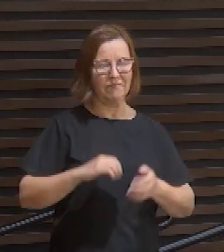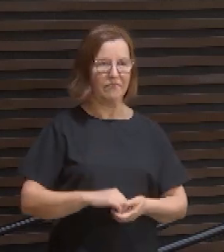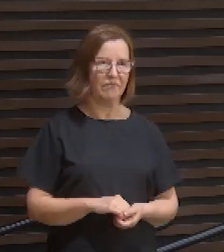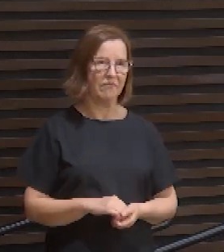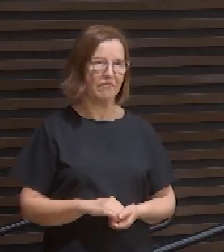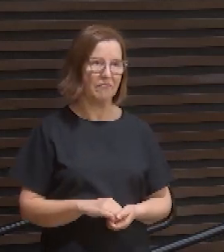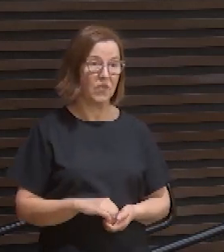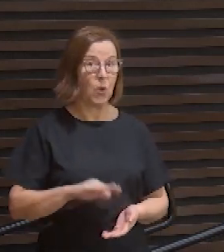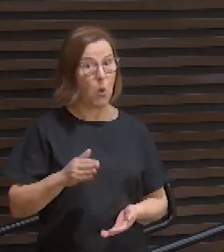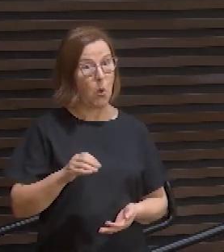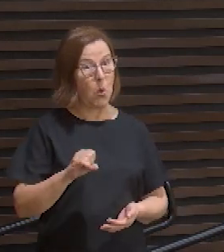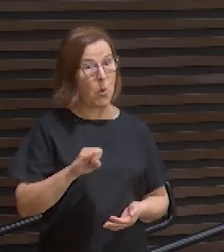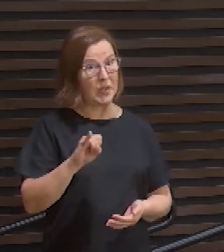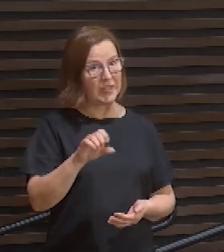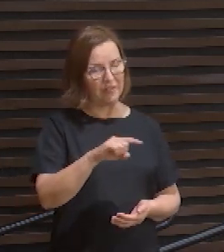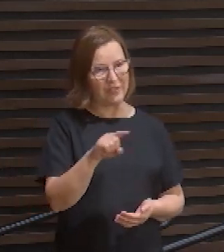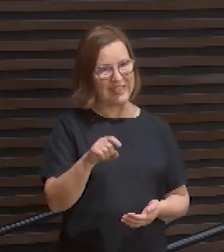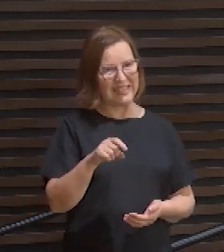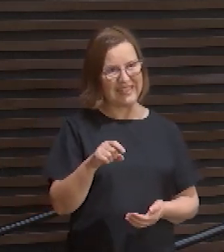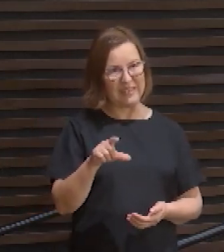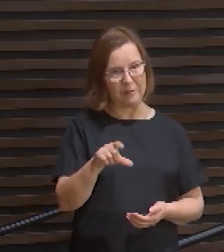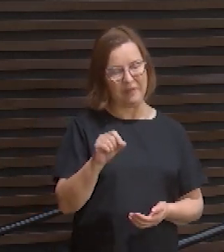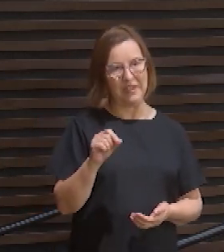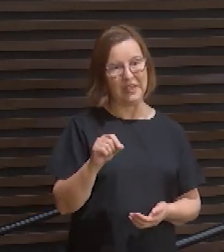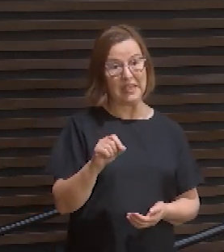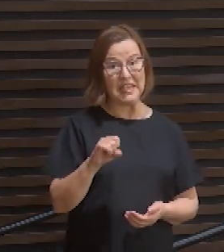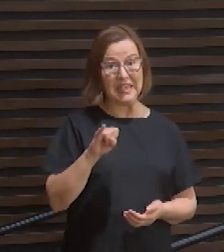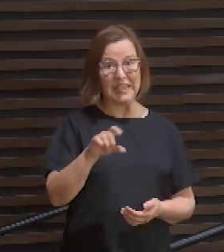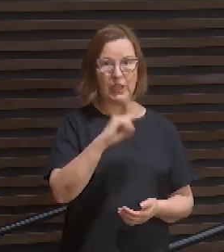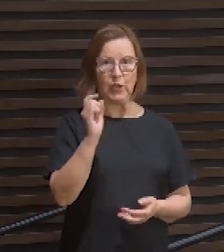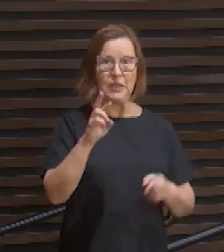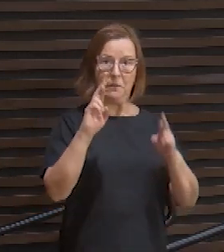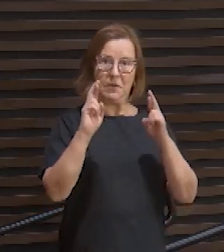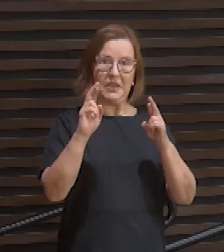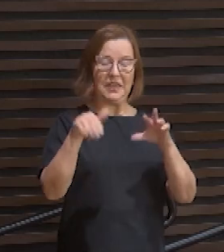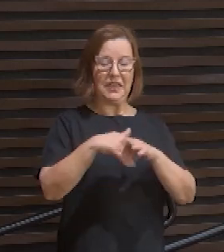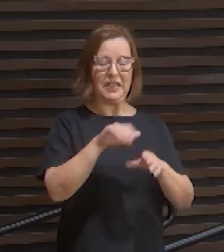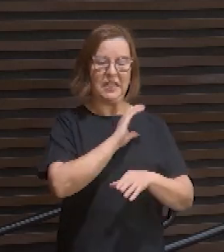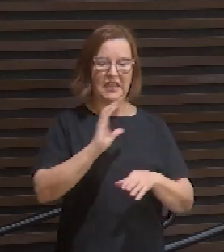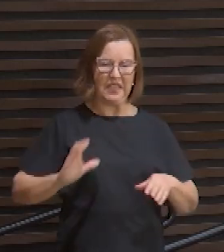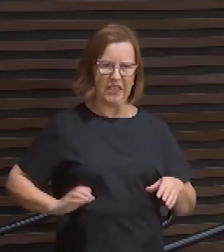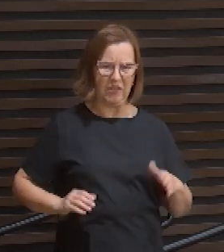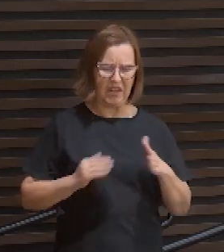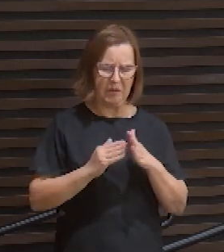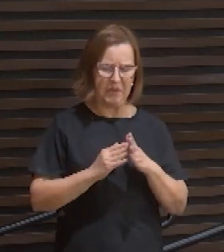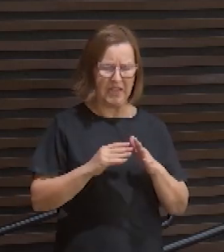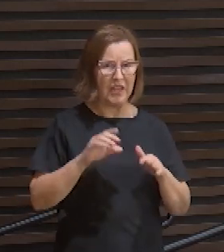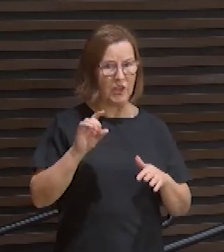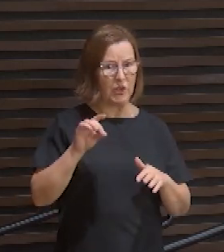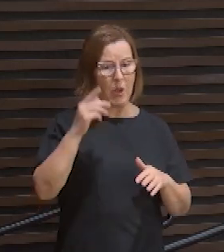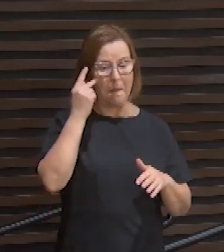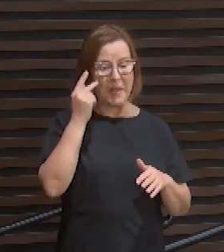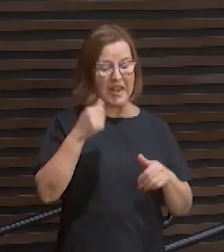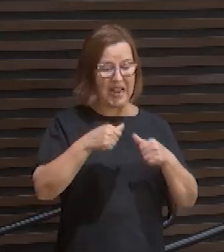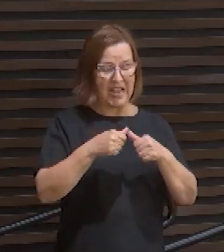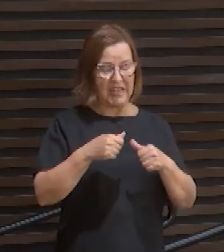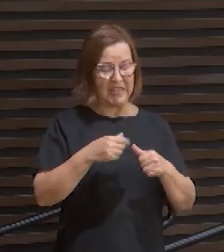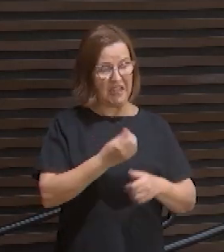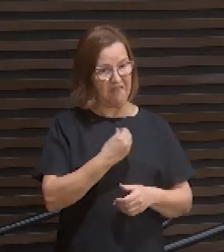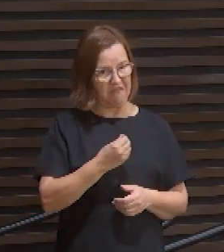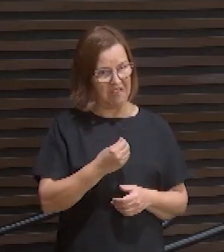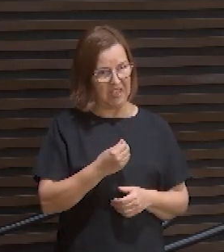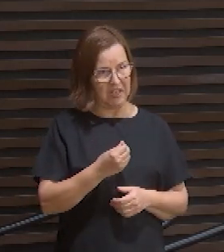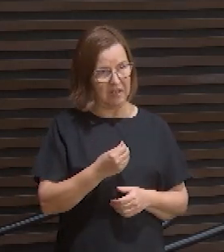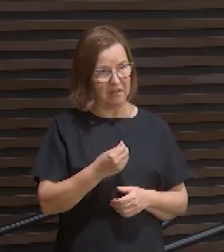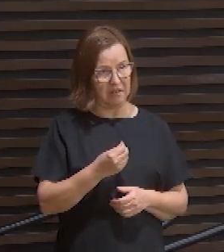Ou, se você preferir, se a nossa esperança em Cristo se limita apenas a esta vida, nós somos os mais